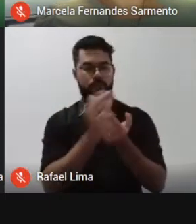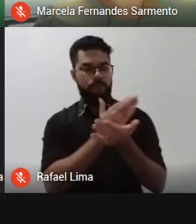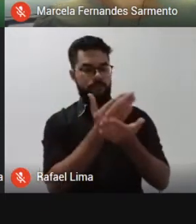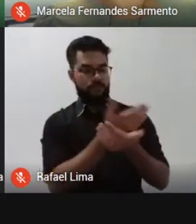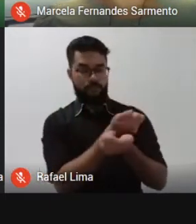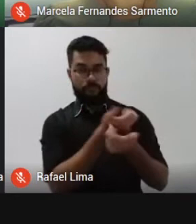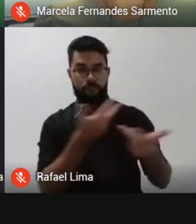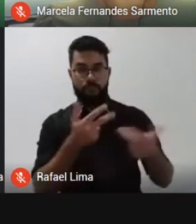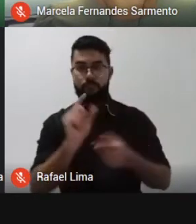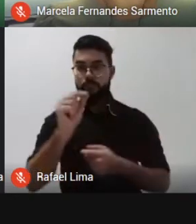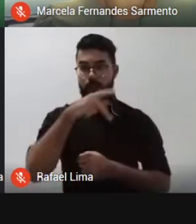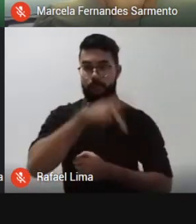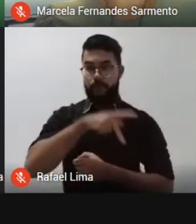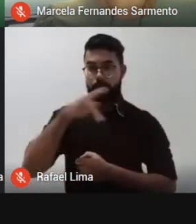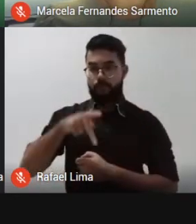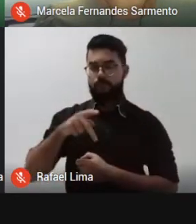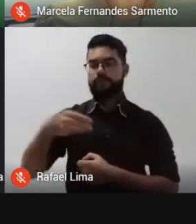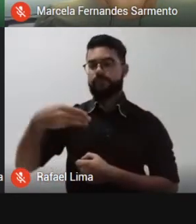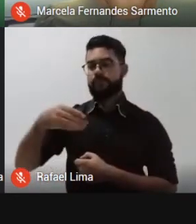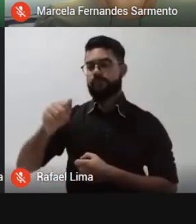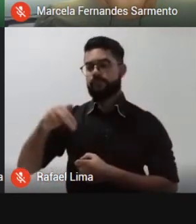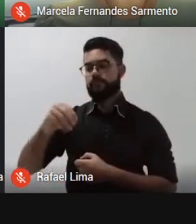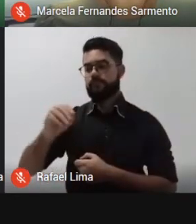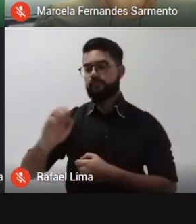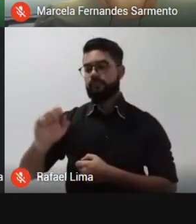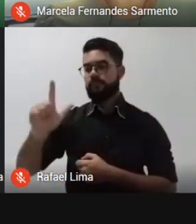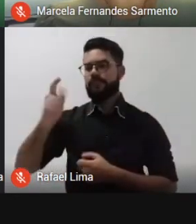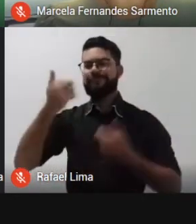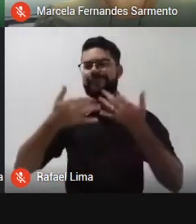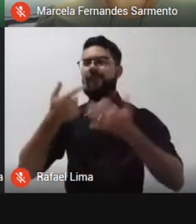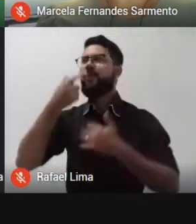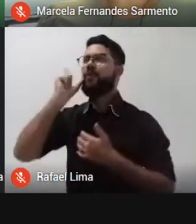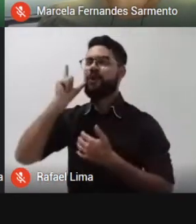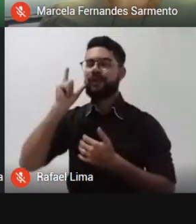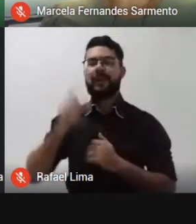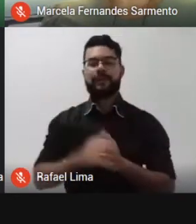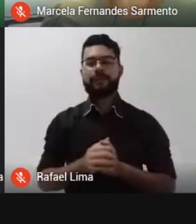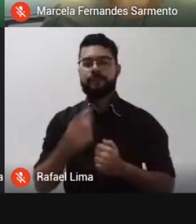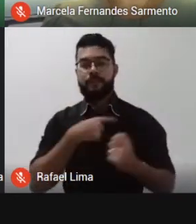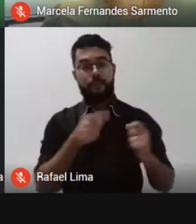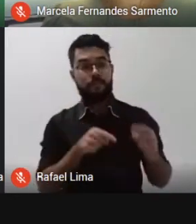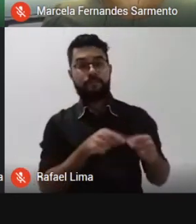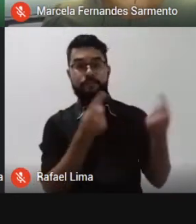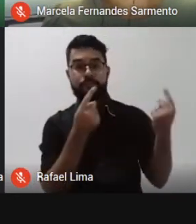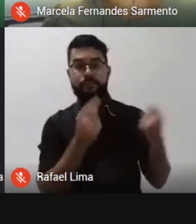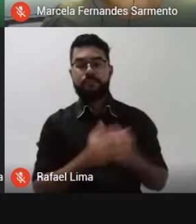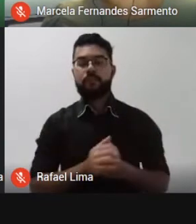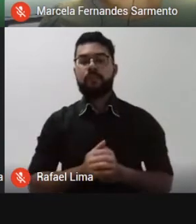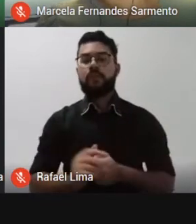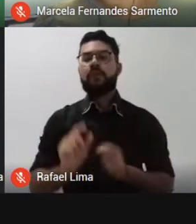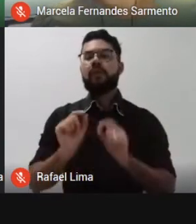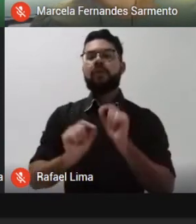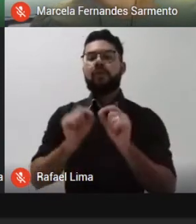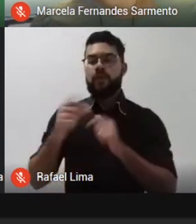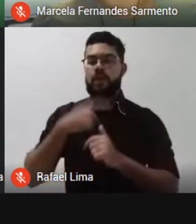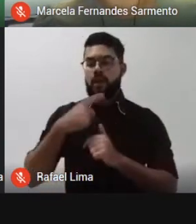professor Manuel falou ontem e o próprio Antônio Júnior falou também, né, que a questão dessa de